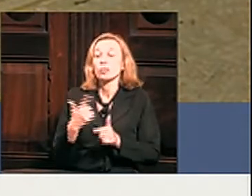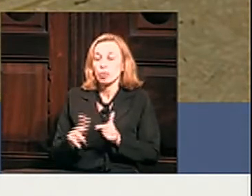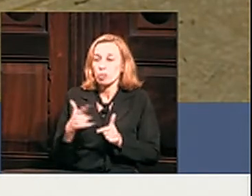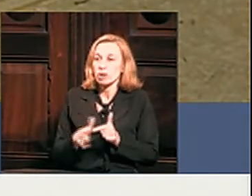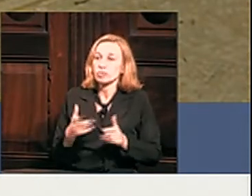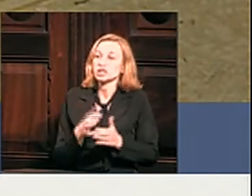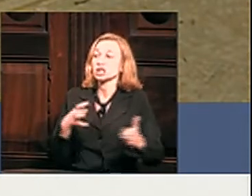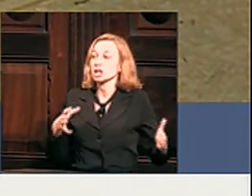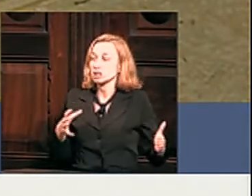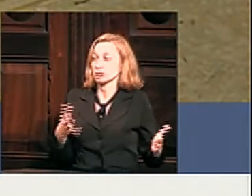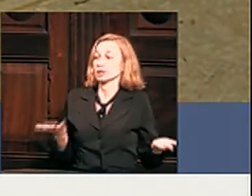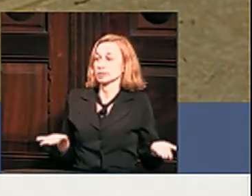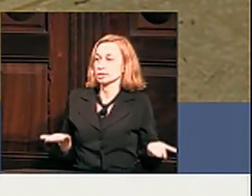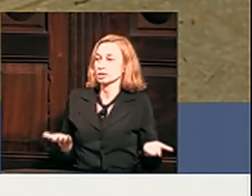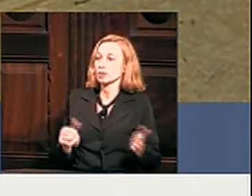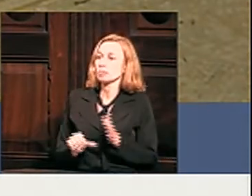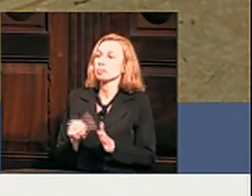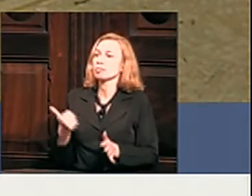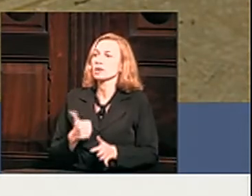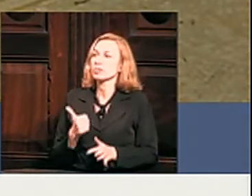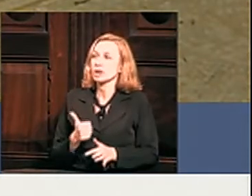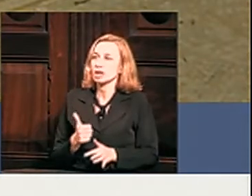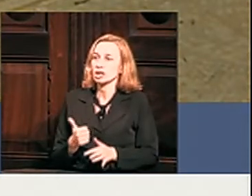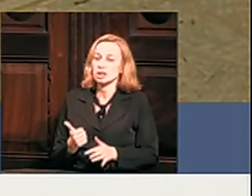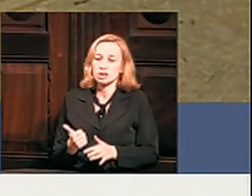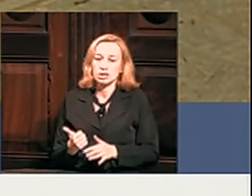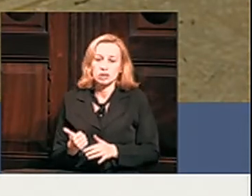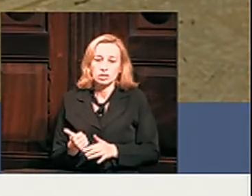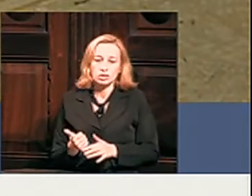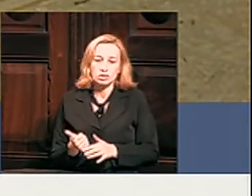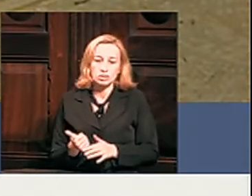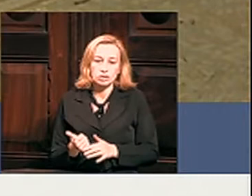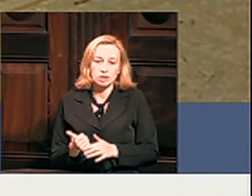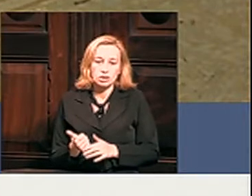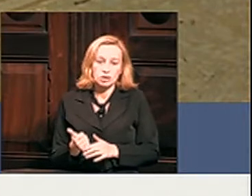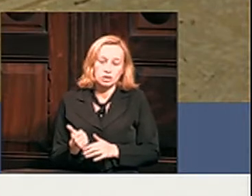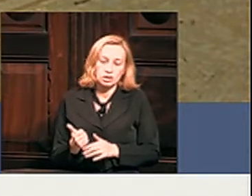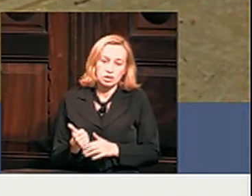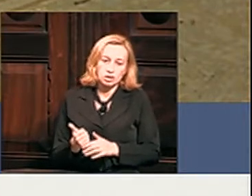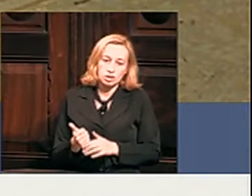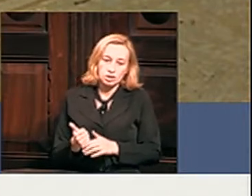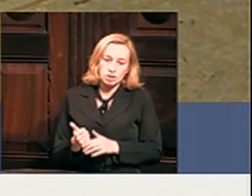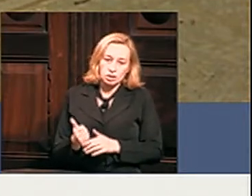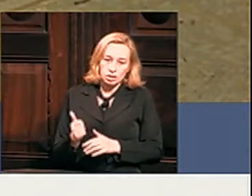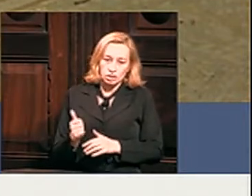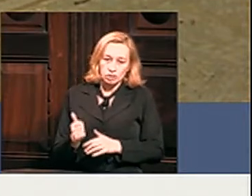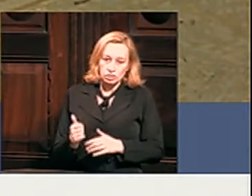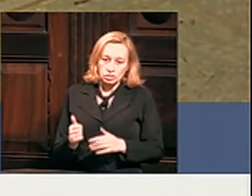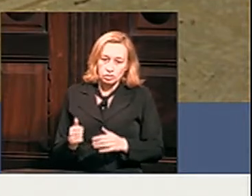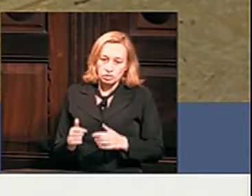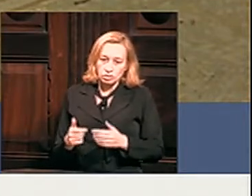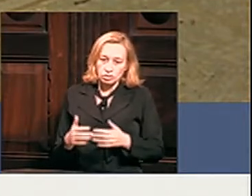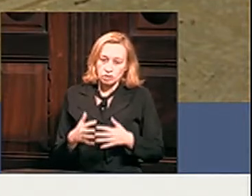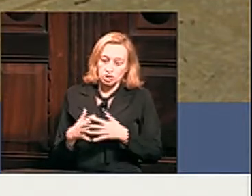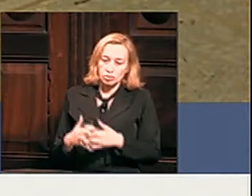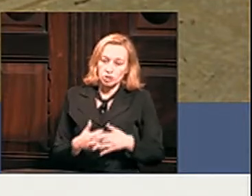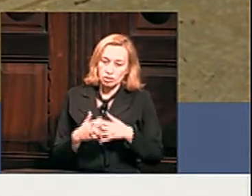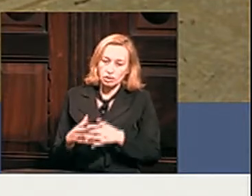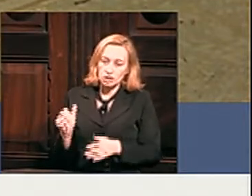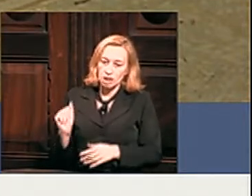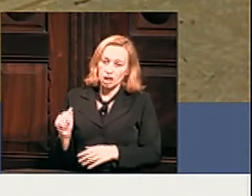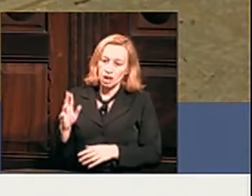para a economia fluminense. Primeiro, que os transportadores autônomos e representados por empresas perdiam